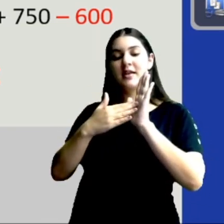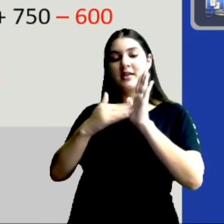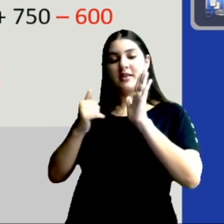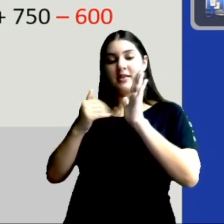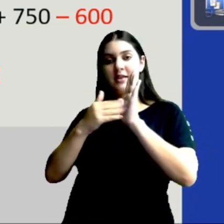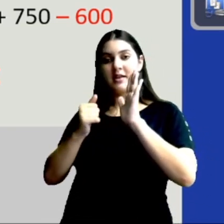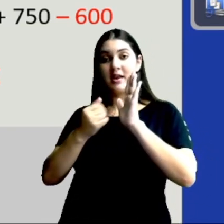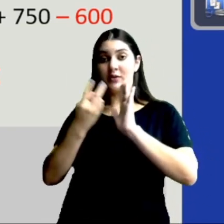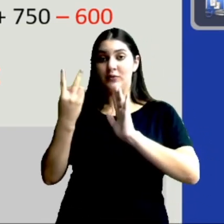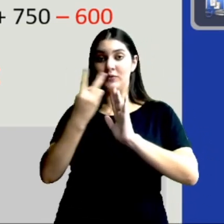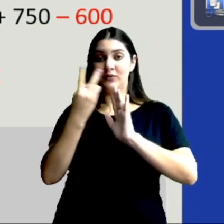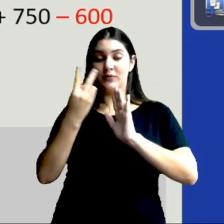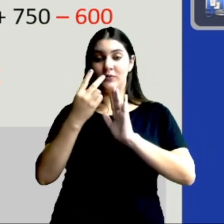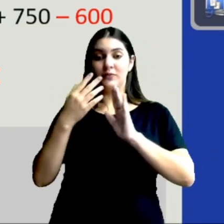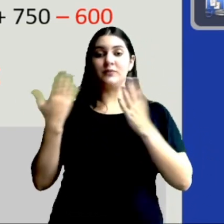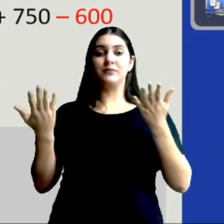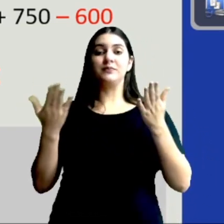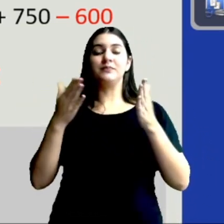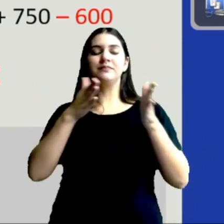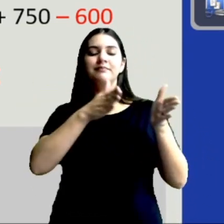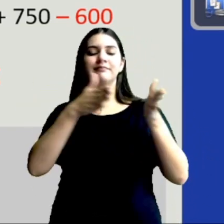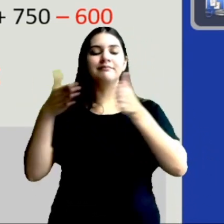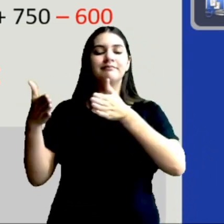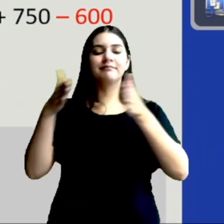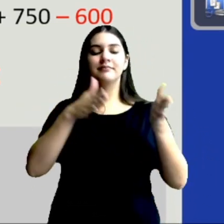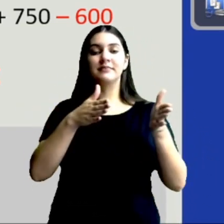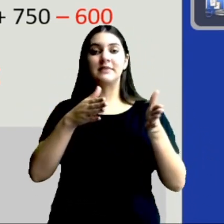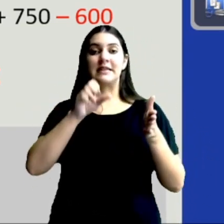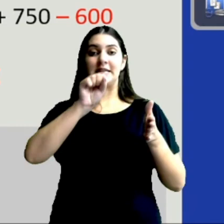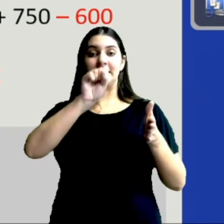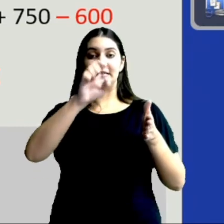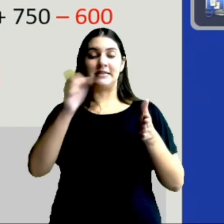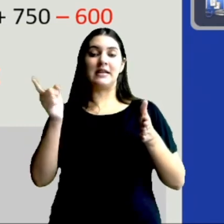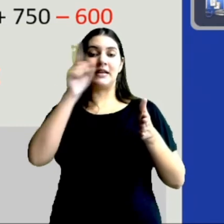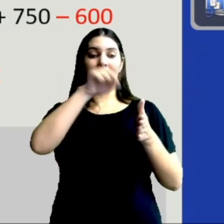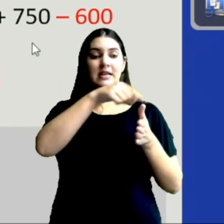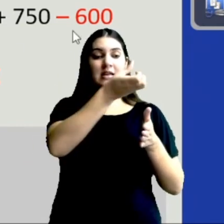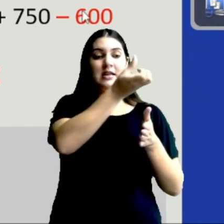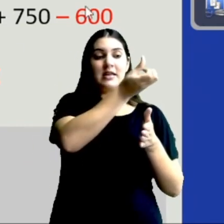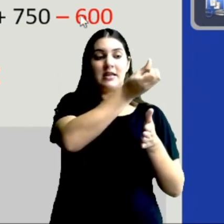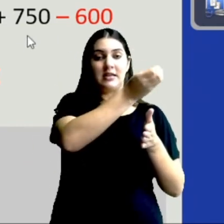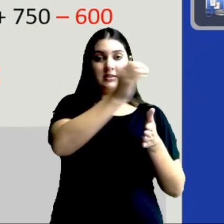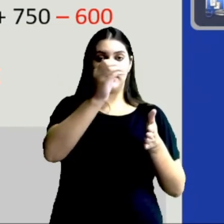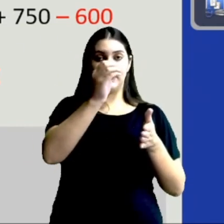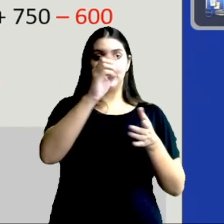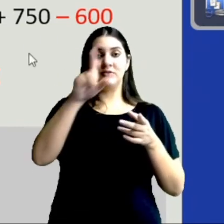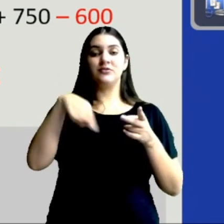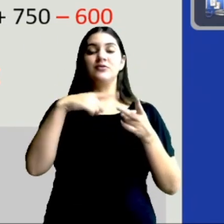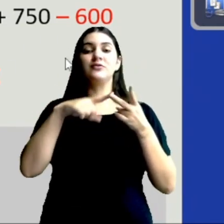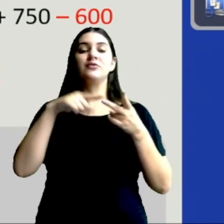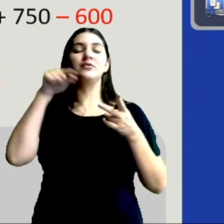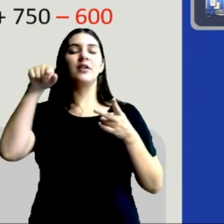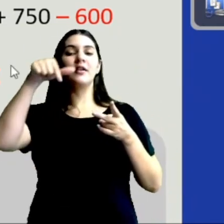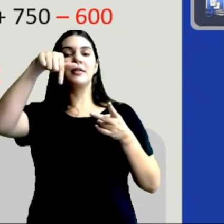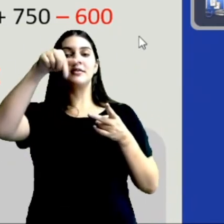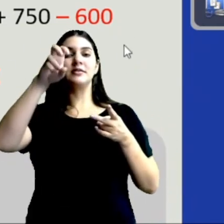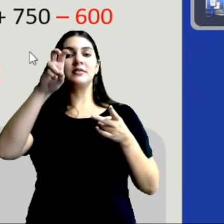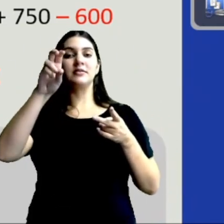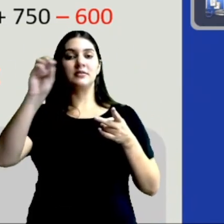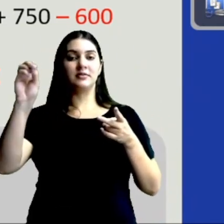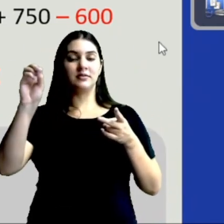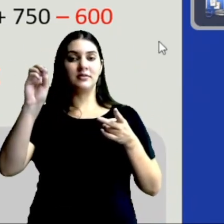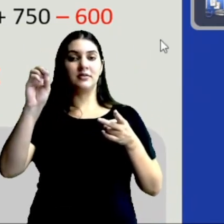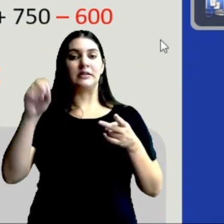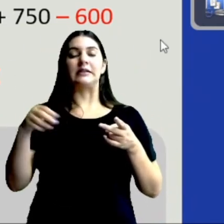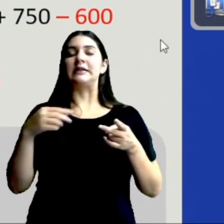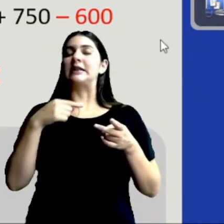lados. Se desse lado tem 600 e aqui tem 750, concorda que a gente só pode tirar 600? A gente não pode